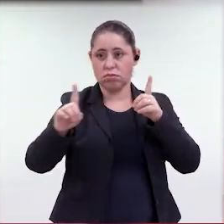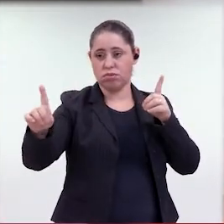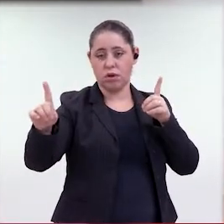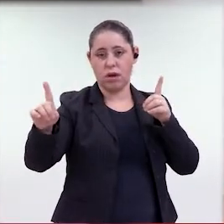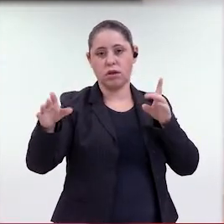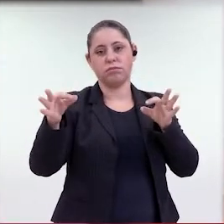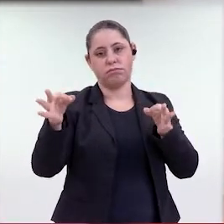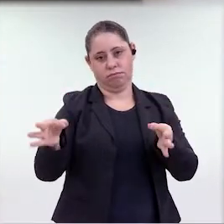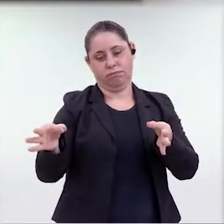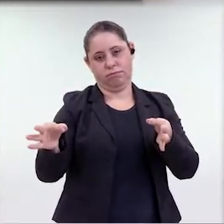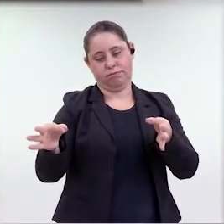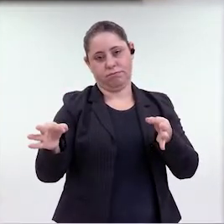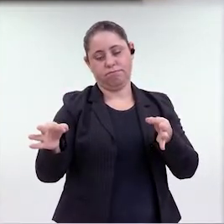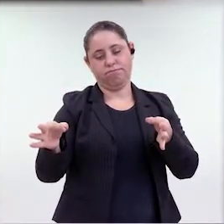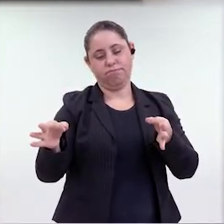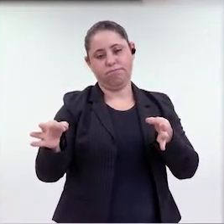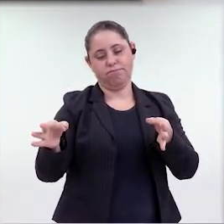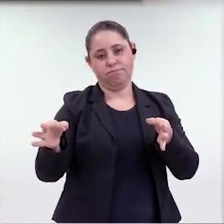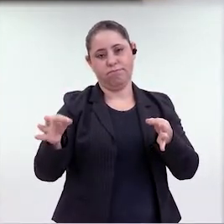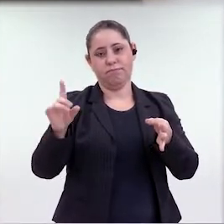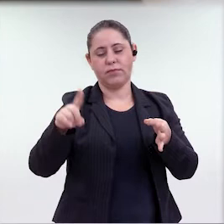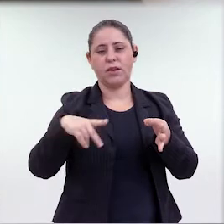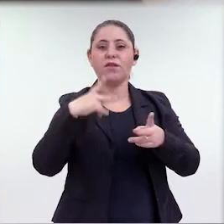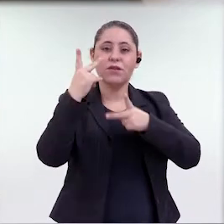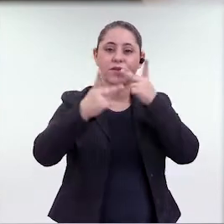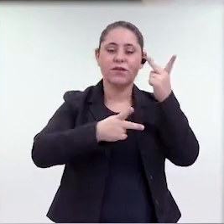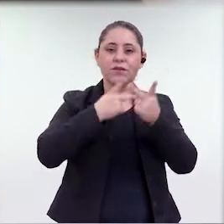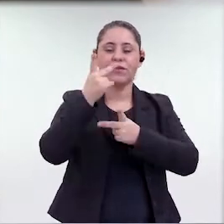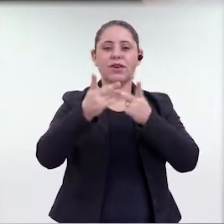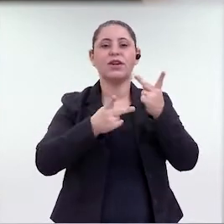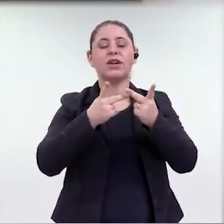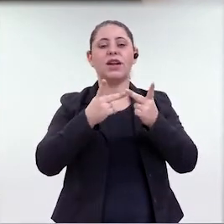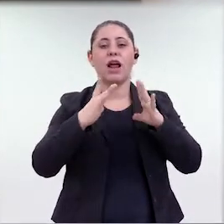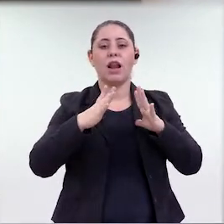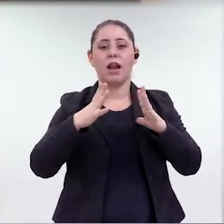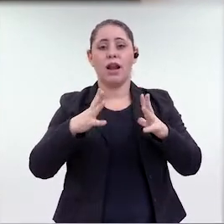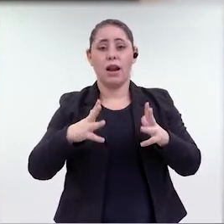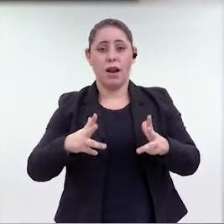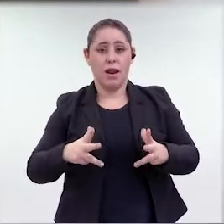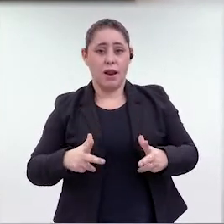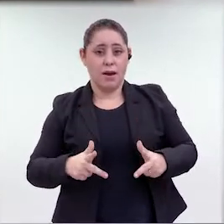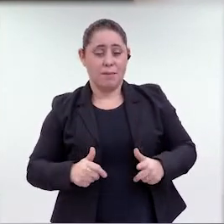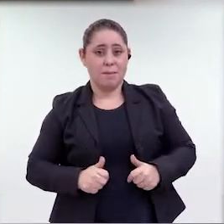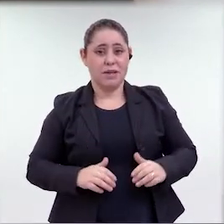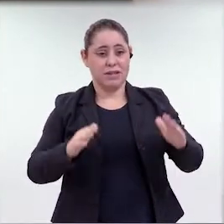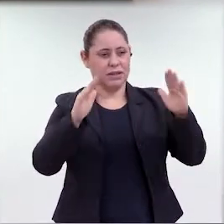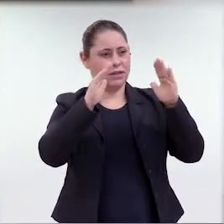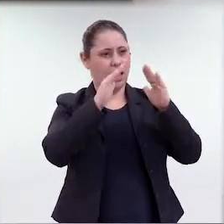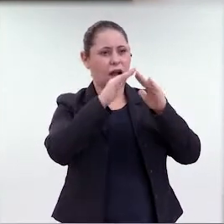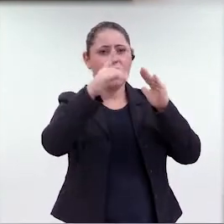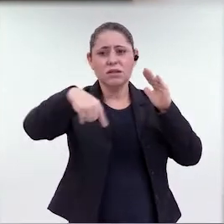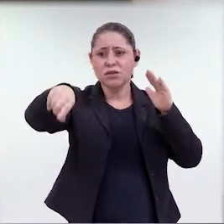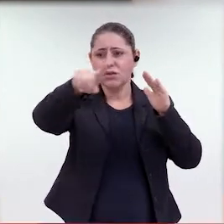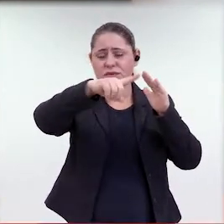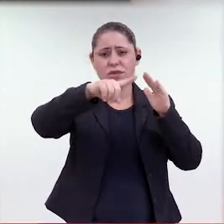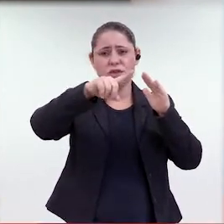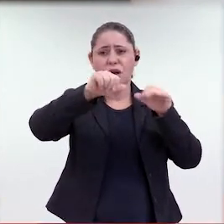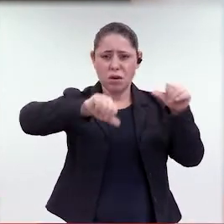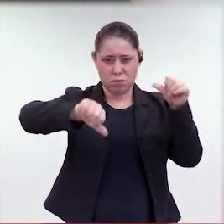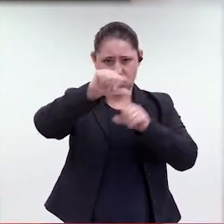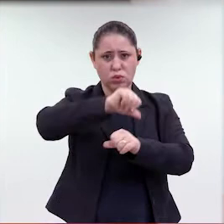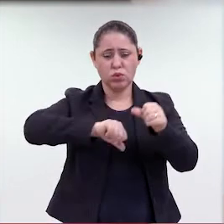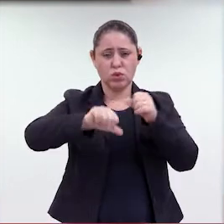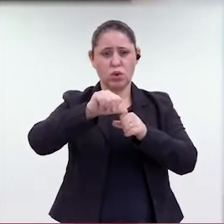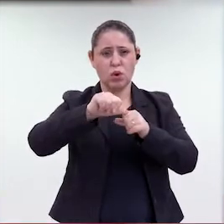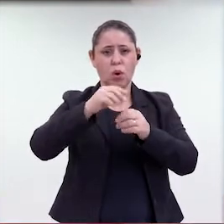segura. E vamos falar sobre essa limpeza, essa higiene na casa de vocês. Se mudou até a forma de